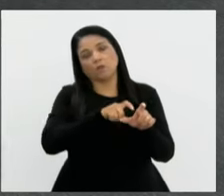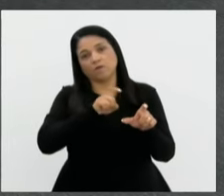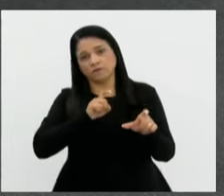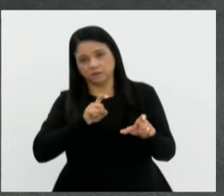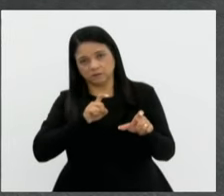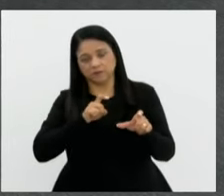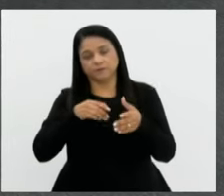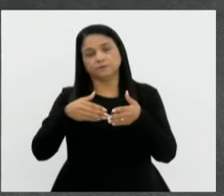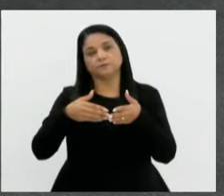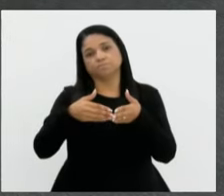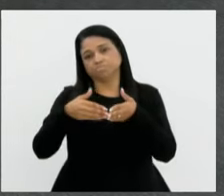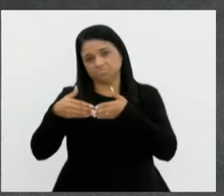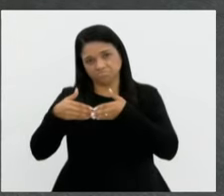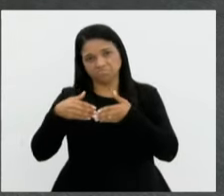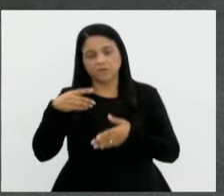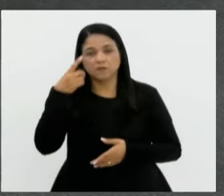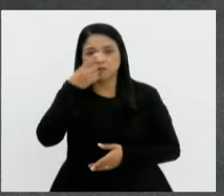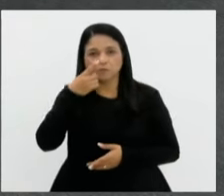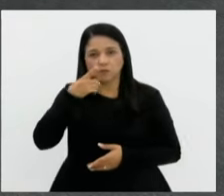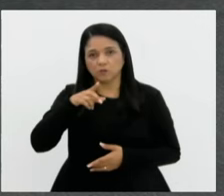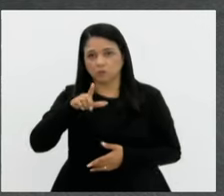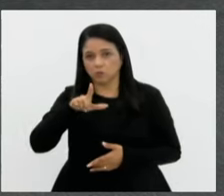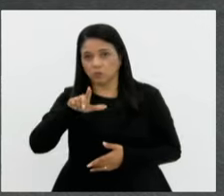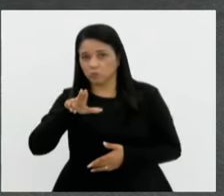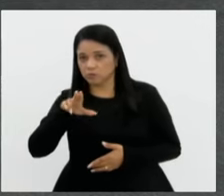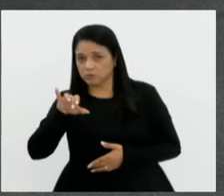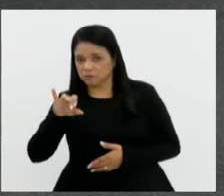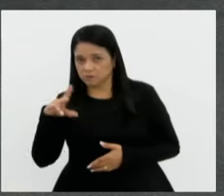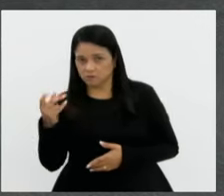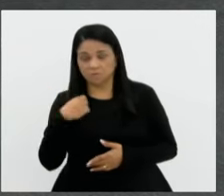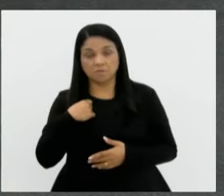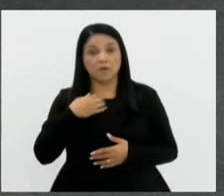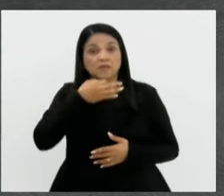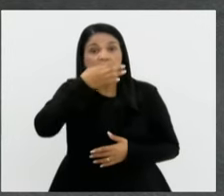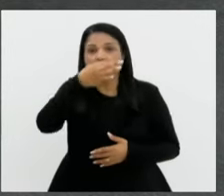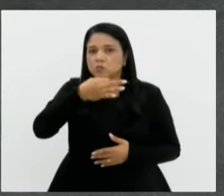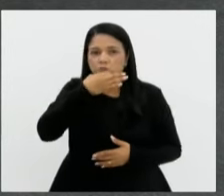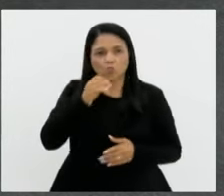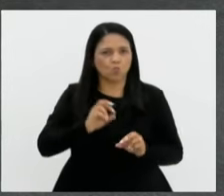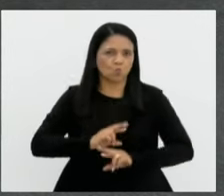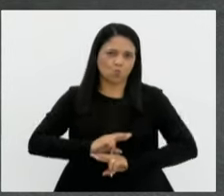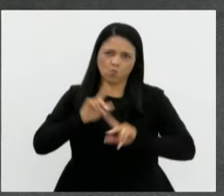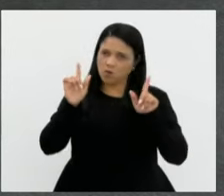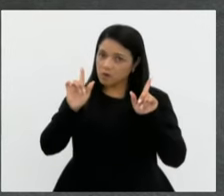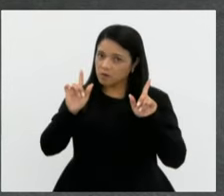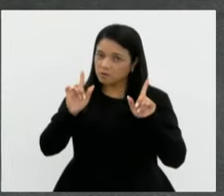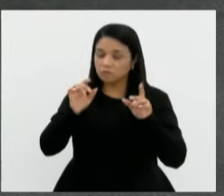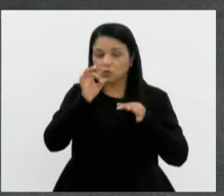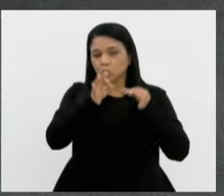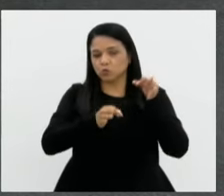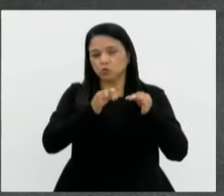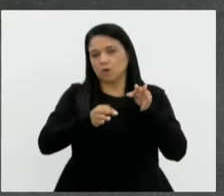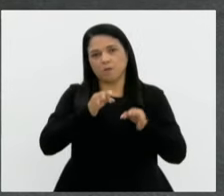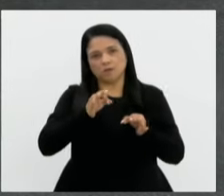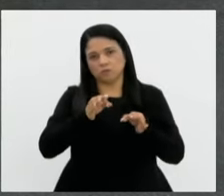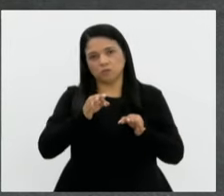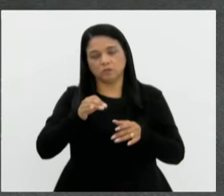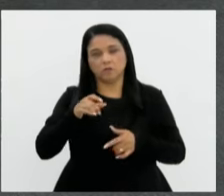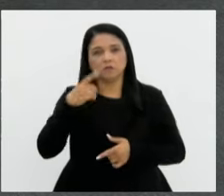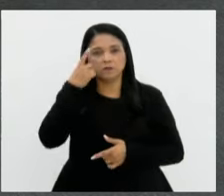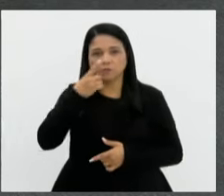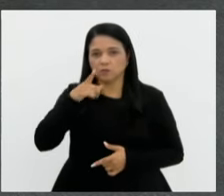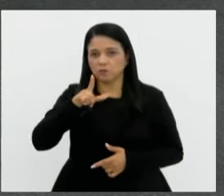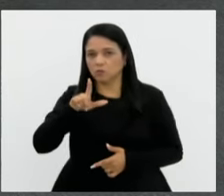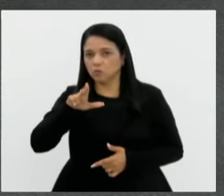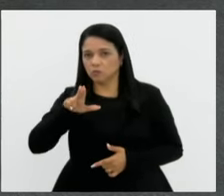Lucinha. Assim como também a minha fala não é uma crítica direta e nem um pré-julgamento da deputada Lucinha, porque